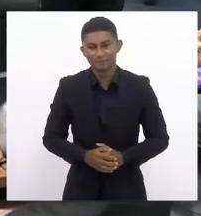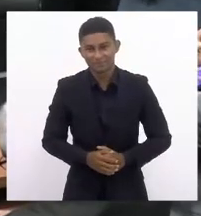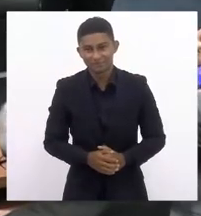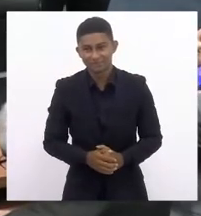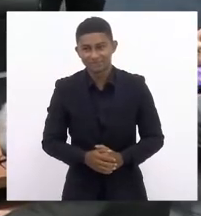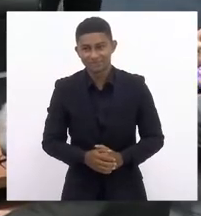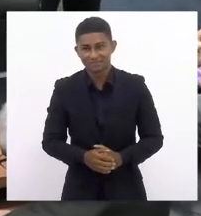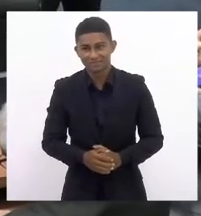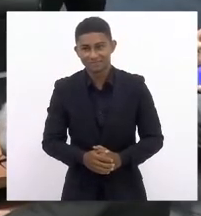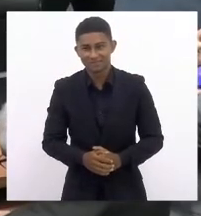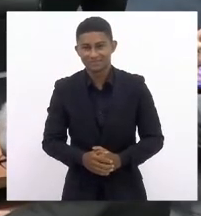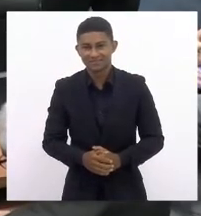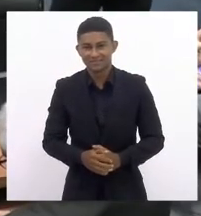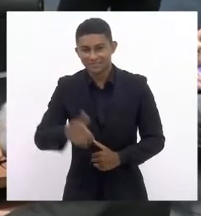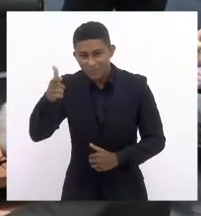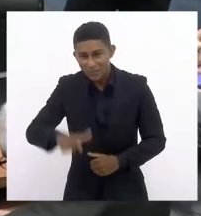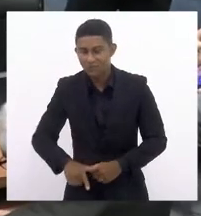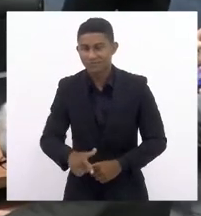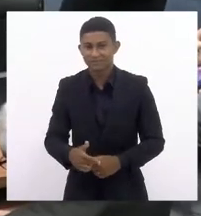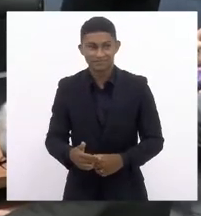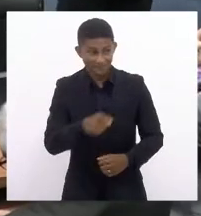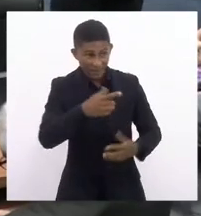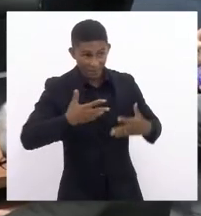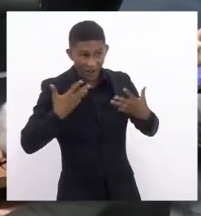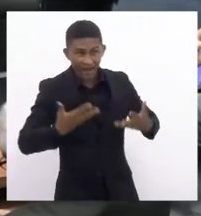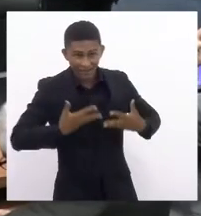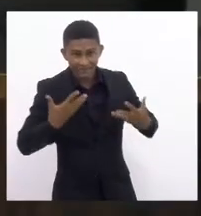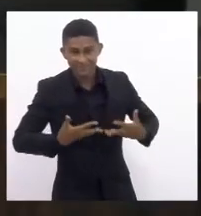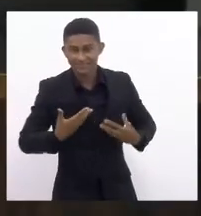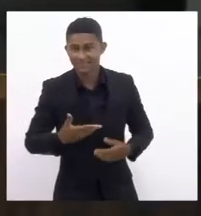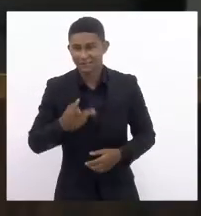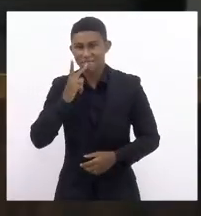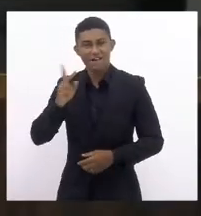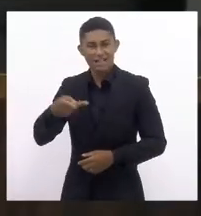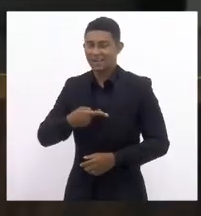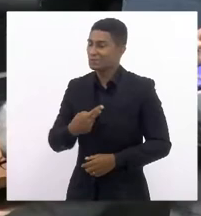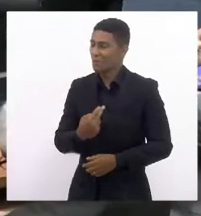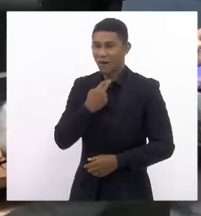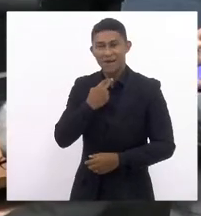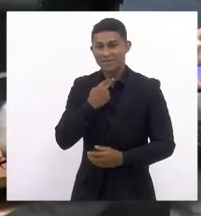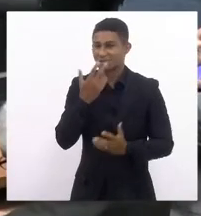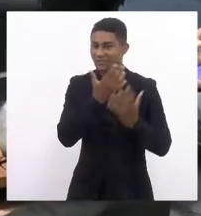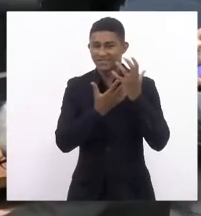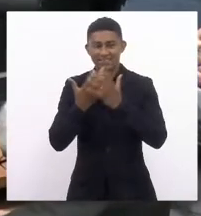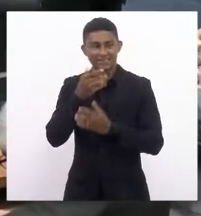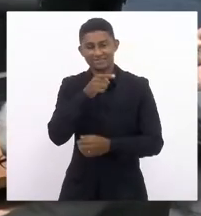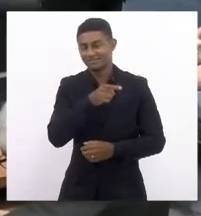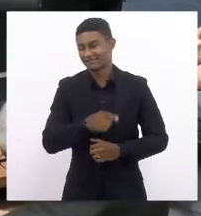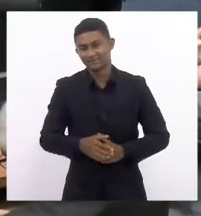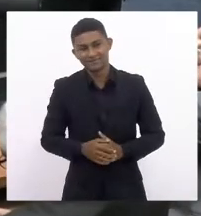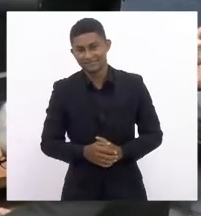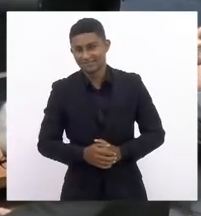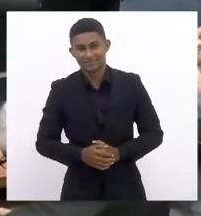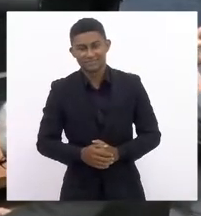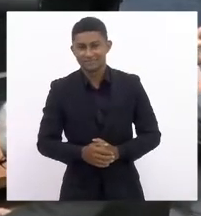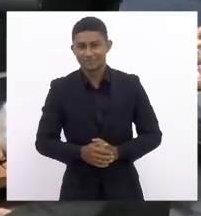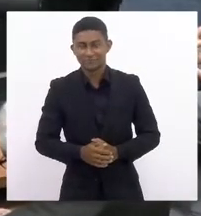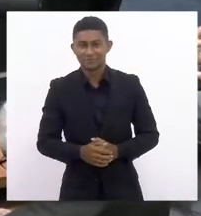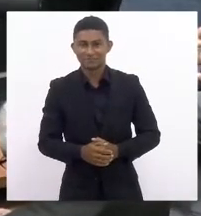Essa já foi, não vale. Estou desanimado. Vai, vai. Estamos dizendo aqui que essa não vale. Estamos dizendo aqui que essa não vale.